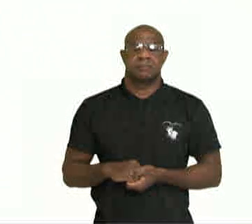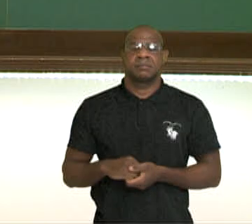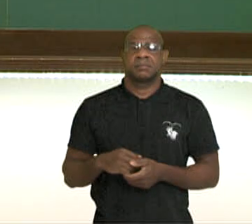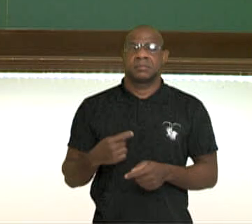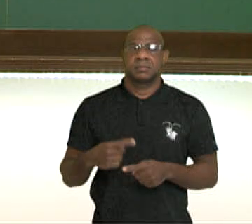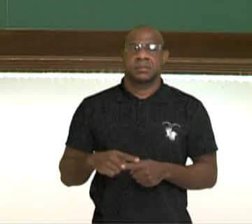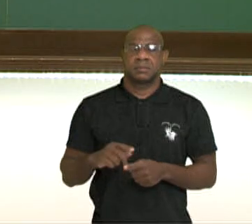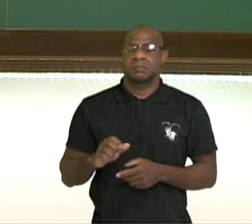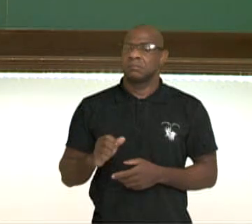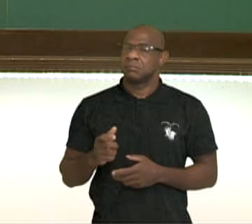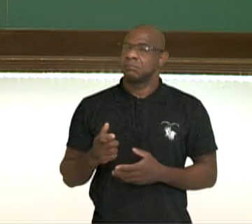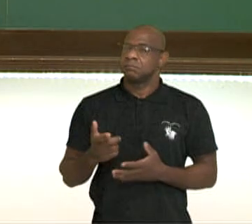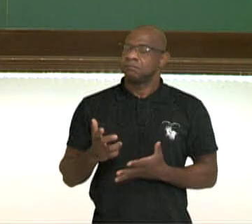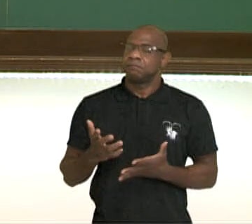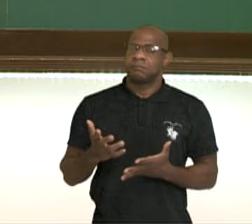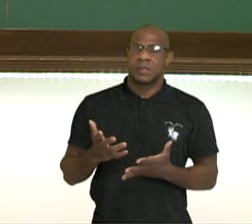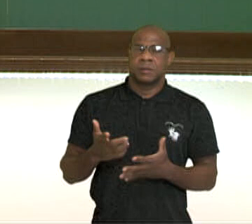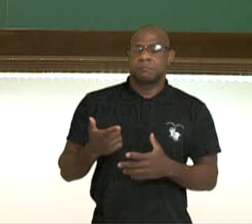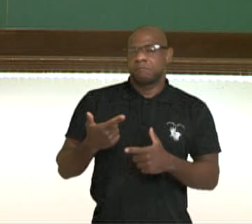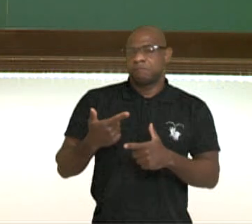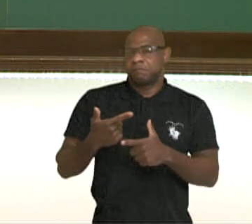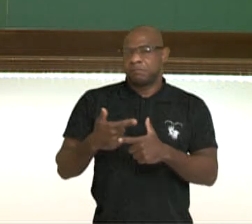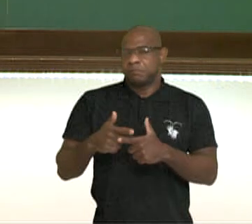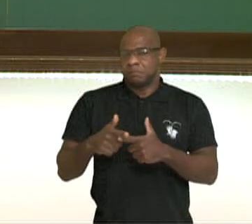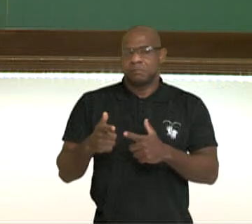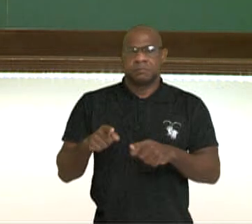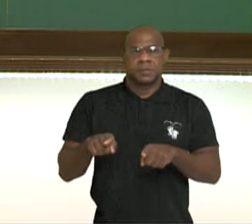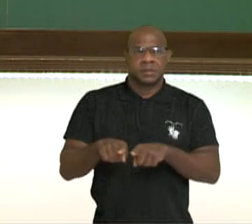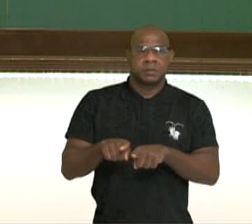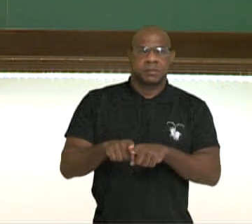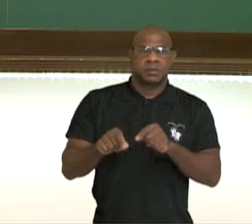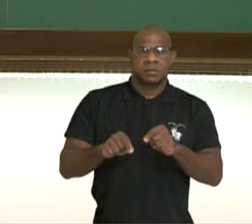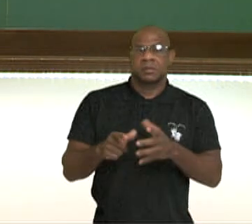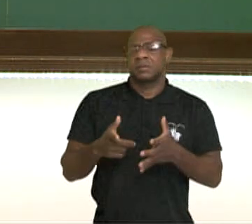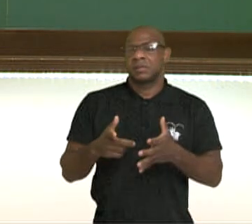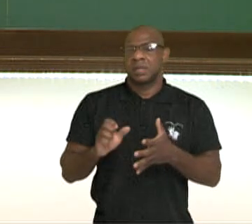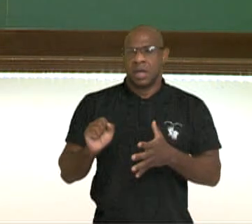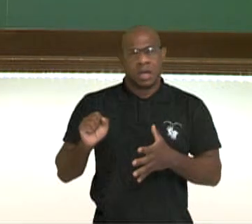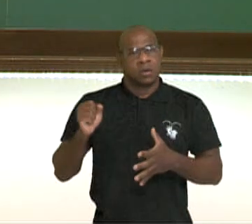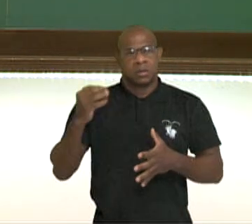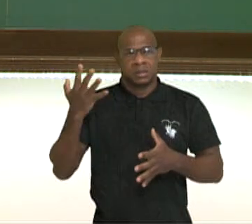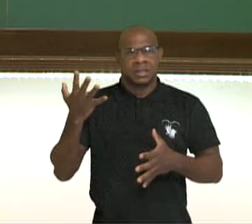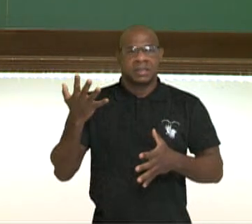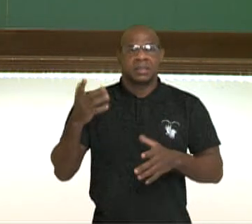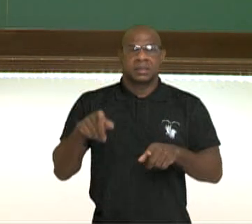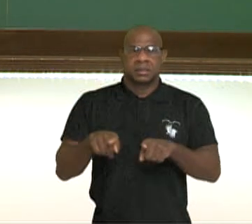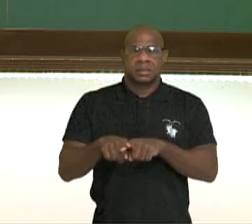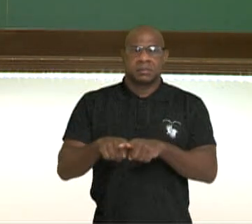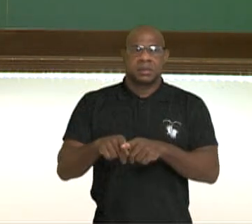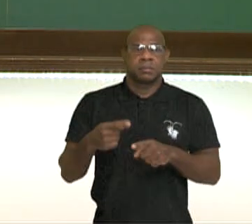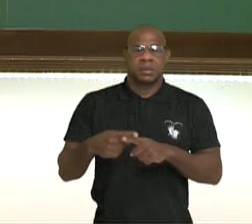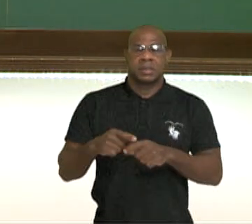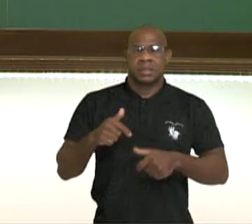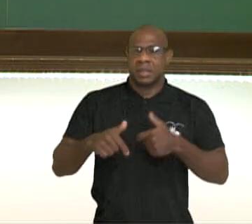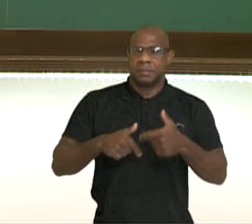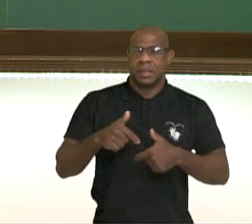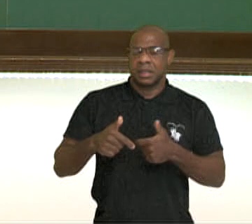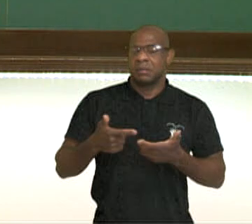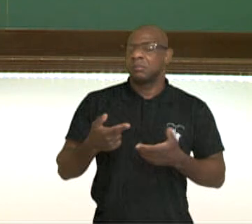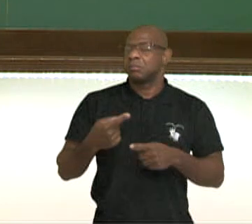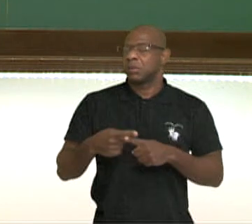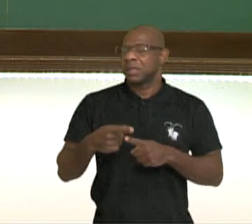ocorram por conta de esforços, trabalhos manuais, né? Esforços físicos. Às vezes a pessoa não consegue